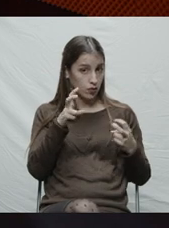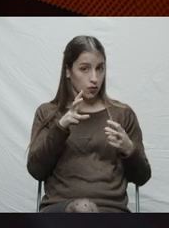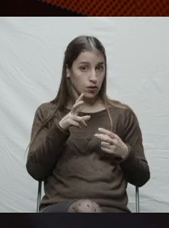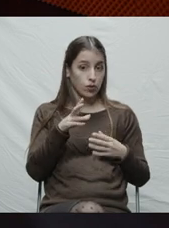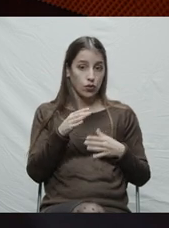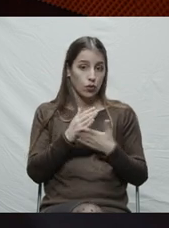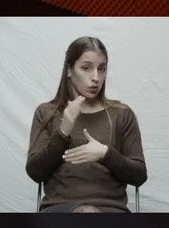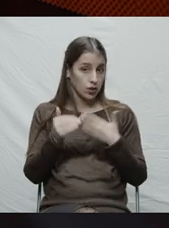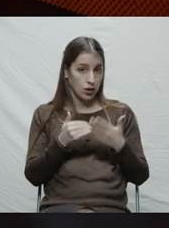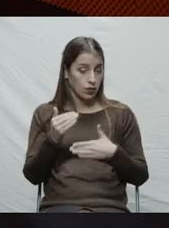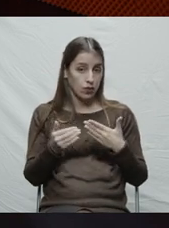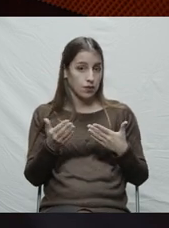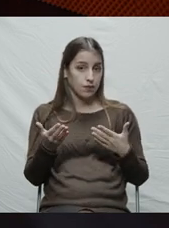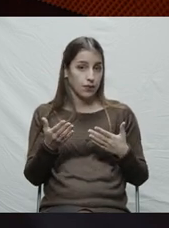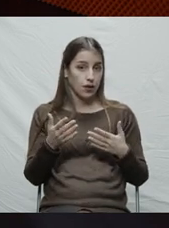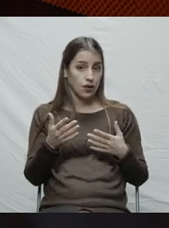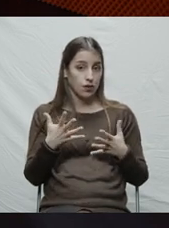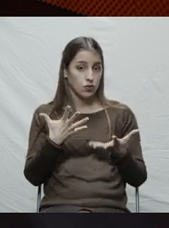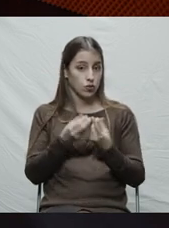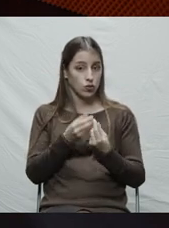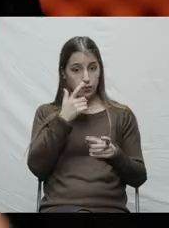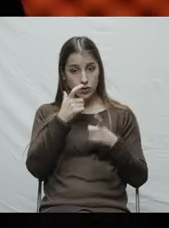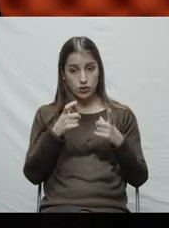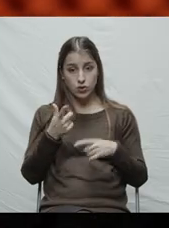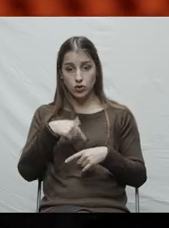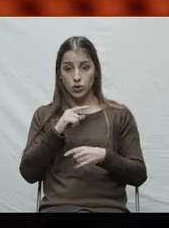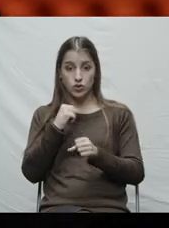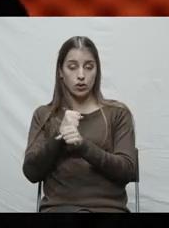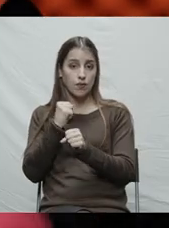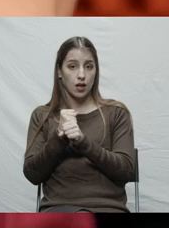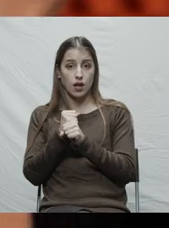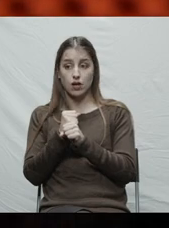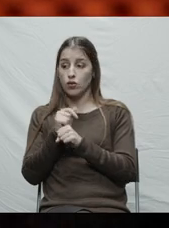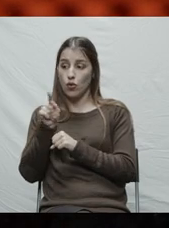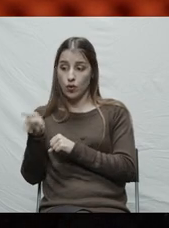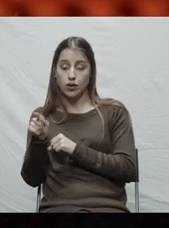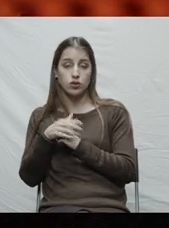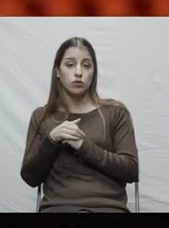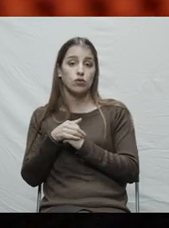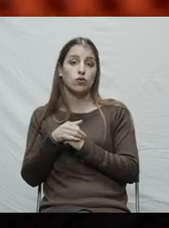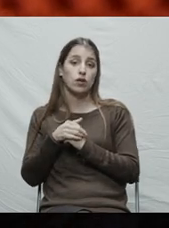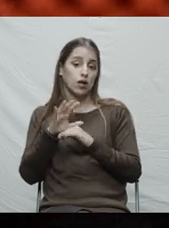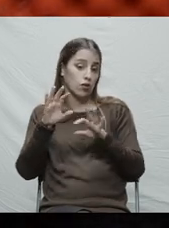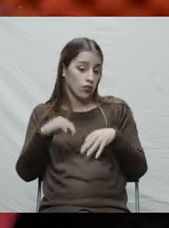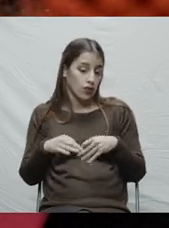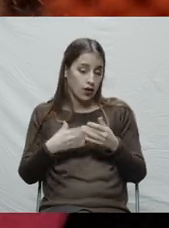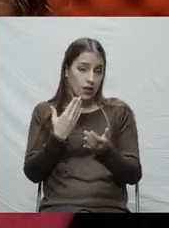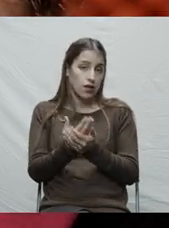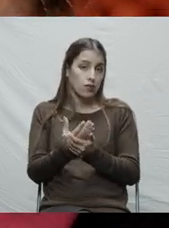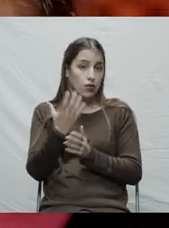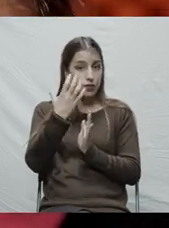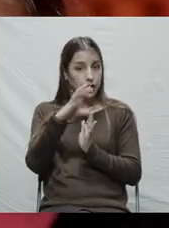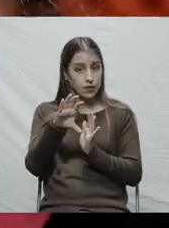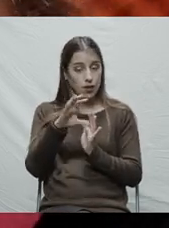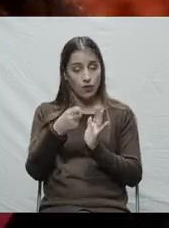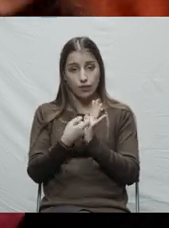vamos fazendo, oferindo. Nós estamos a trabalhar sobre isto, o que é que isto vos leva a pensar? E no fim surge essa publicação